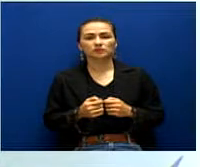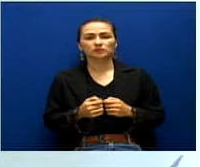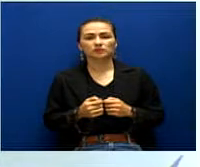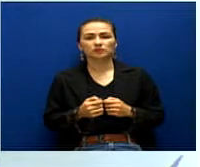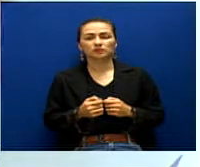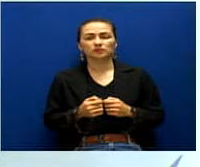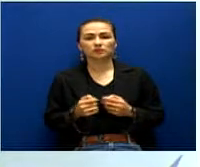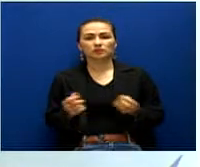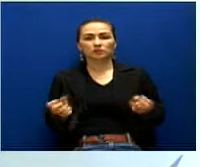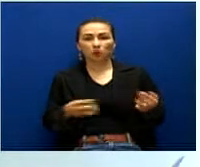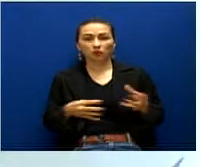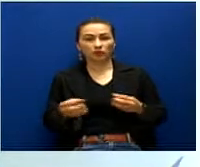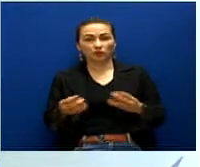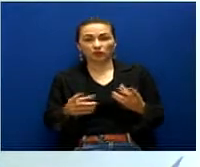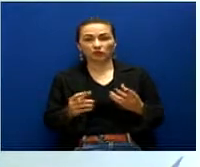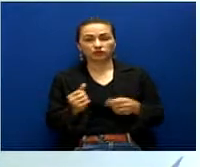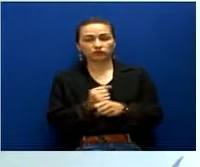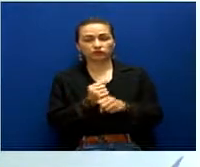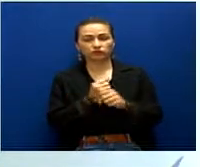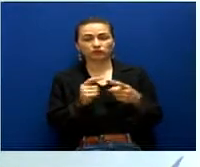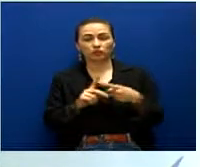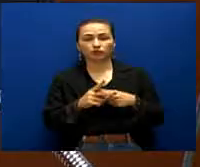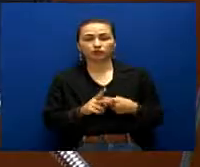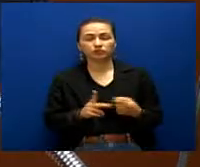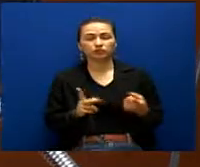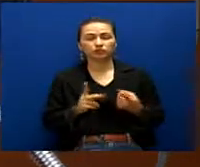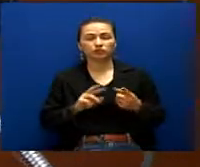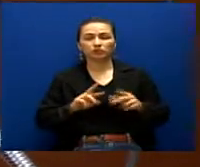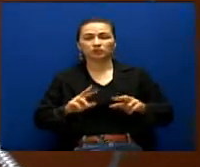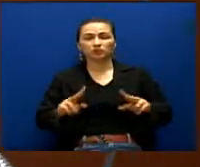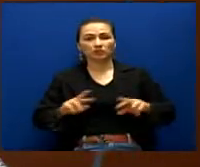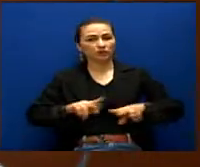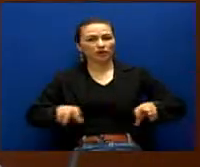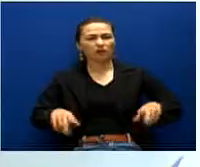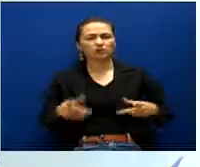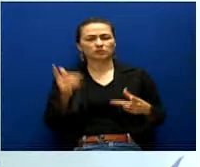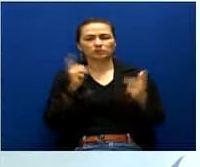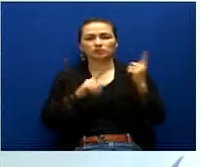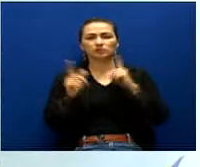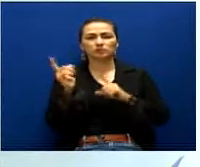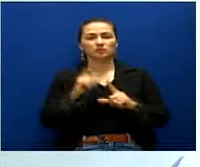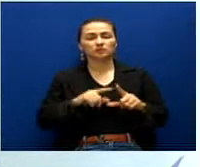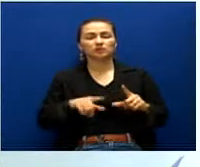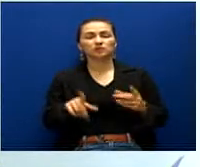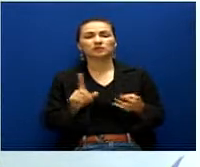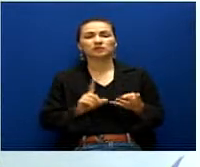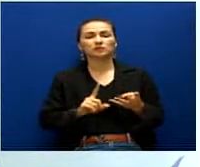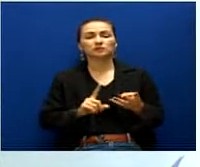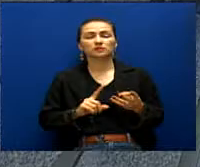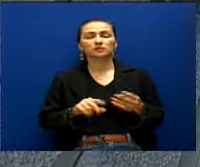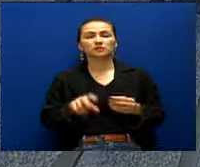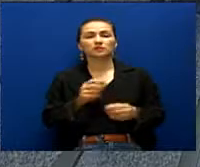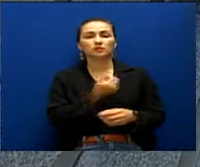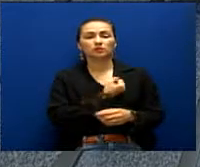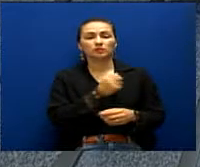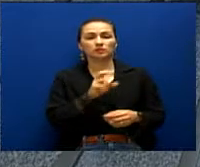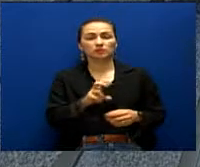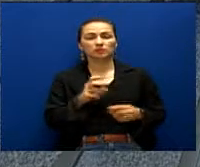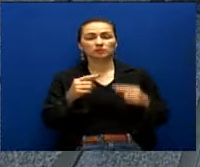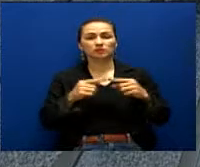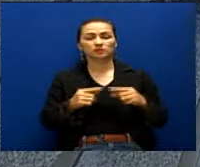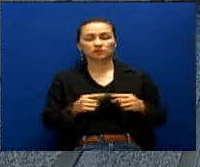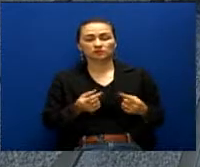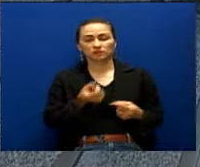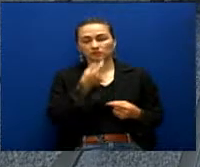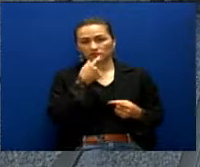5 é na entrega de medicamentos. Não, só O conteúdo é muito foram